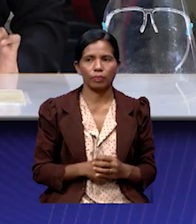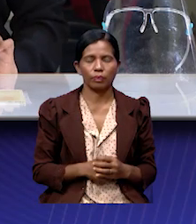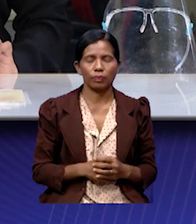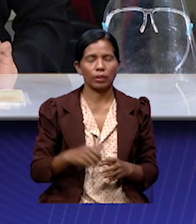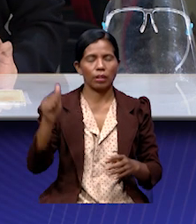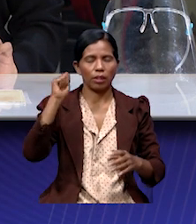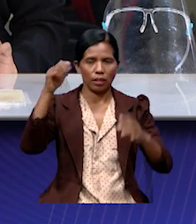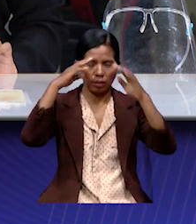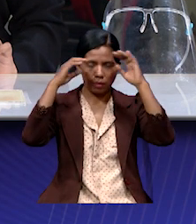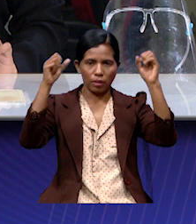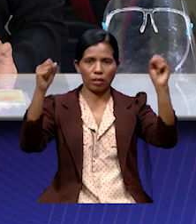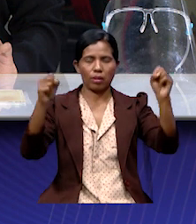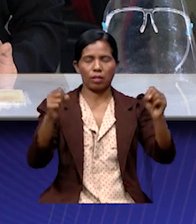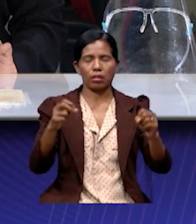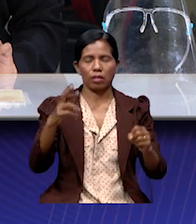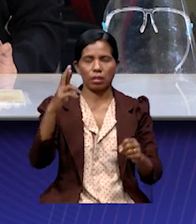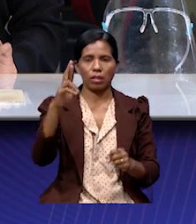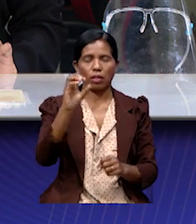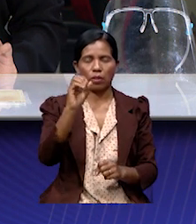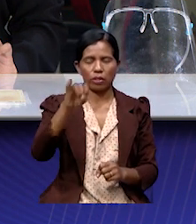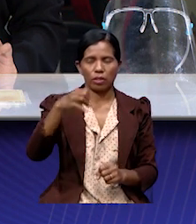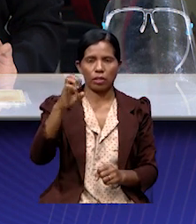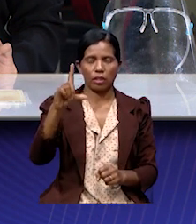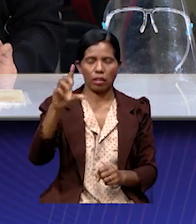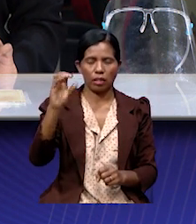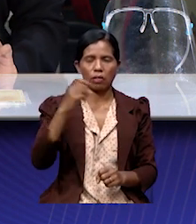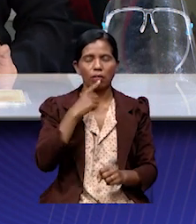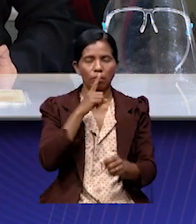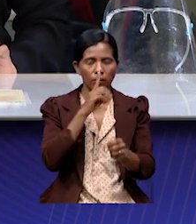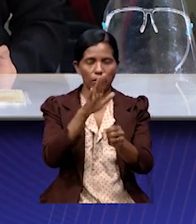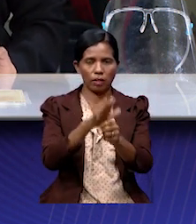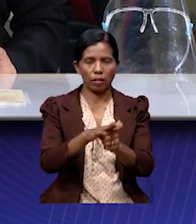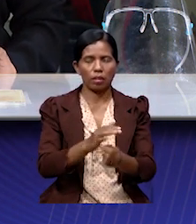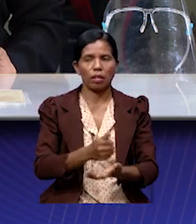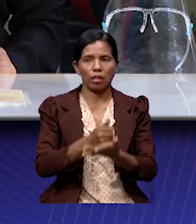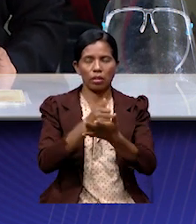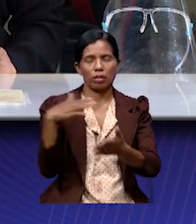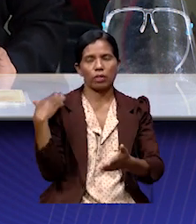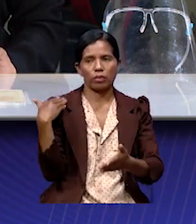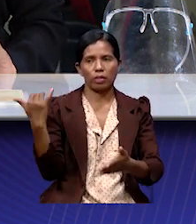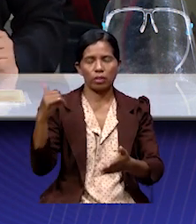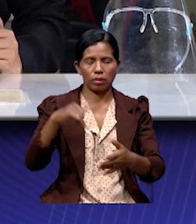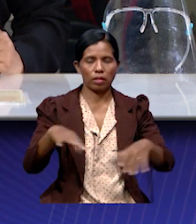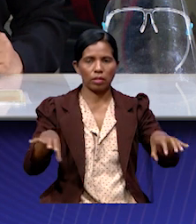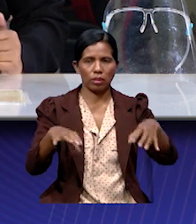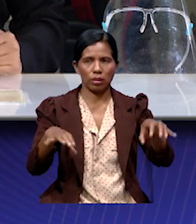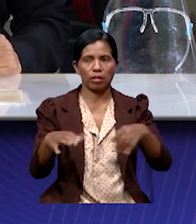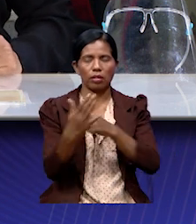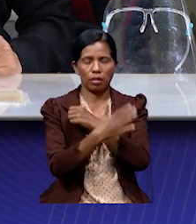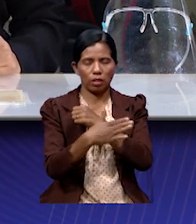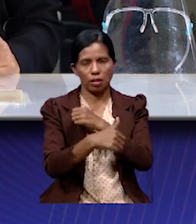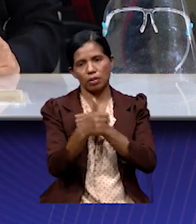candidato presidente da República, Rosário Tiago de Fátima Lobato, promete se facilita jovens ir serviço e a